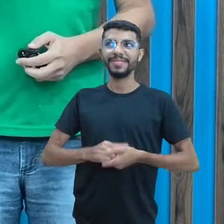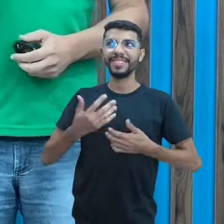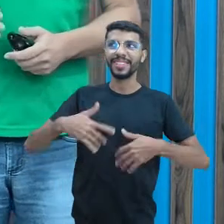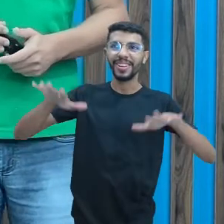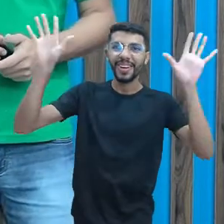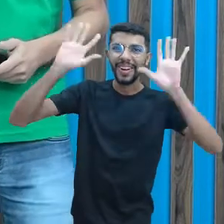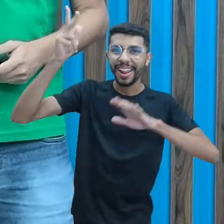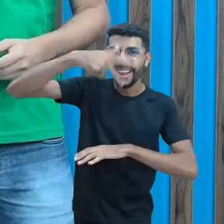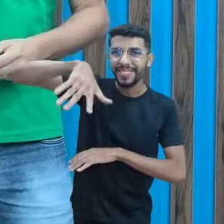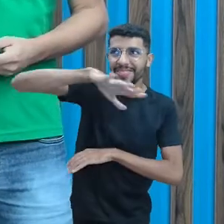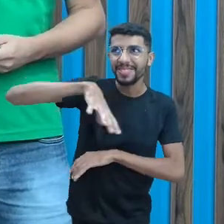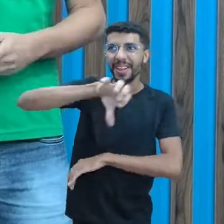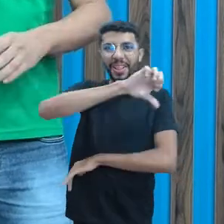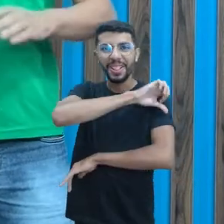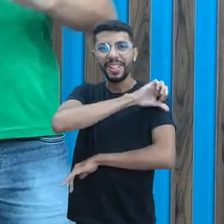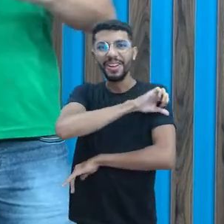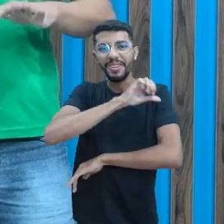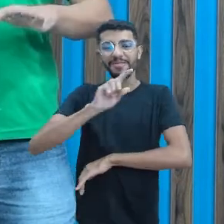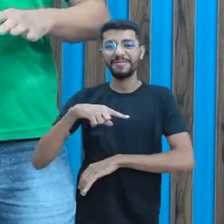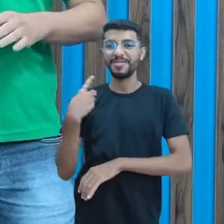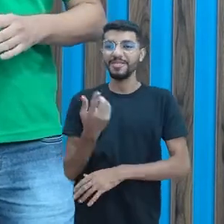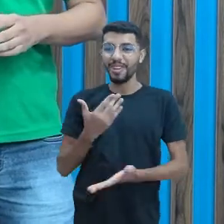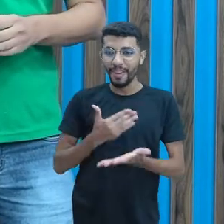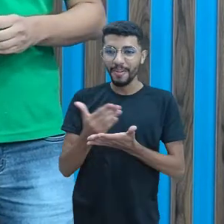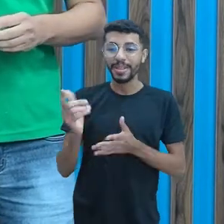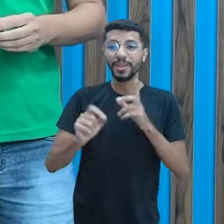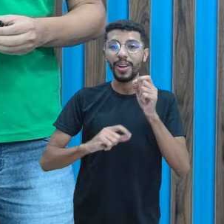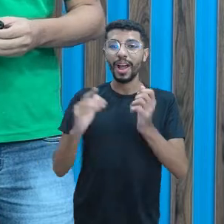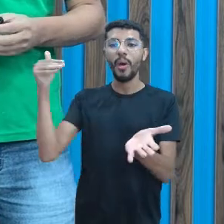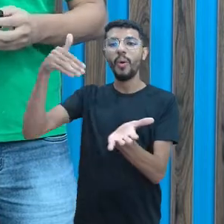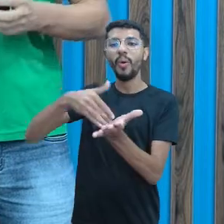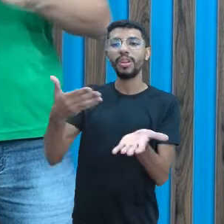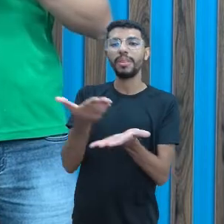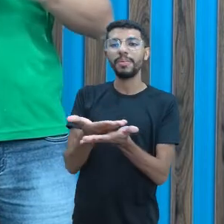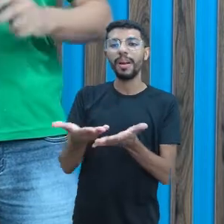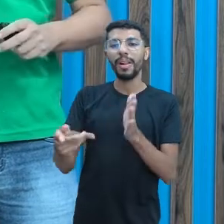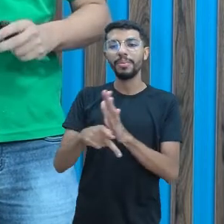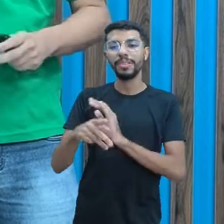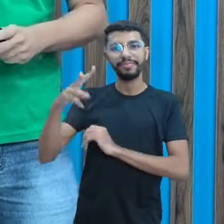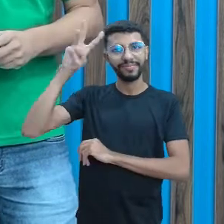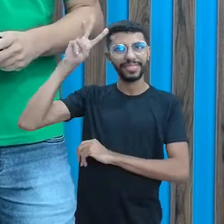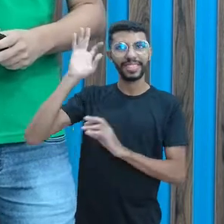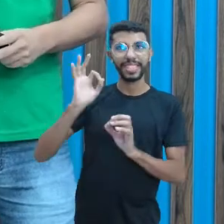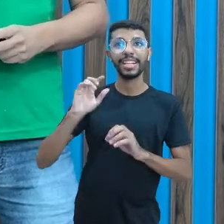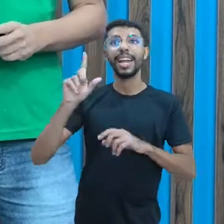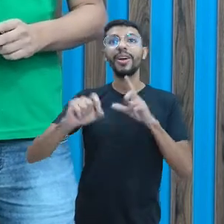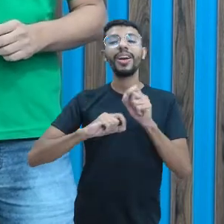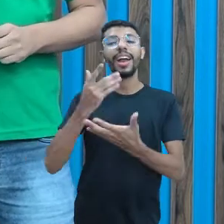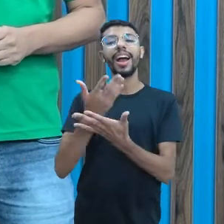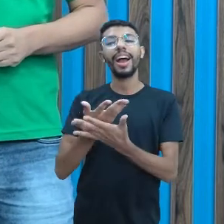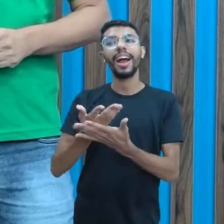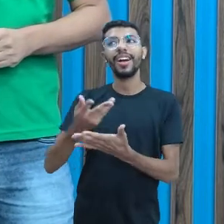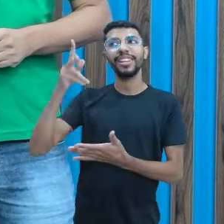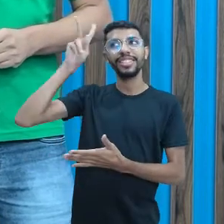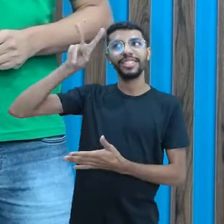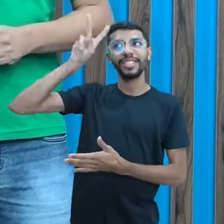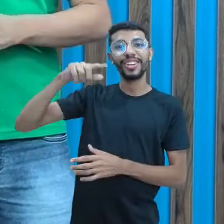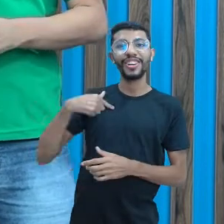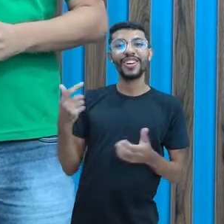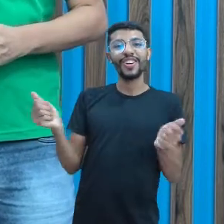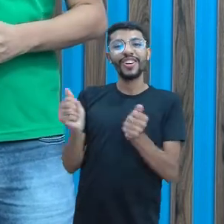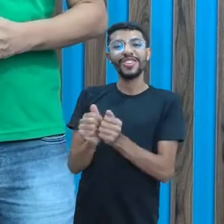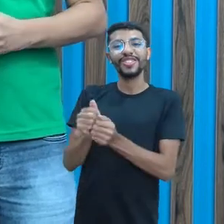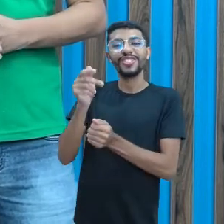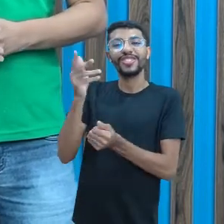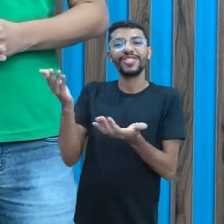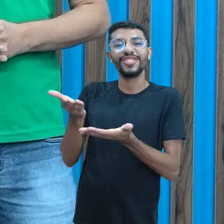moçada do 9º ano, estamos iniciando a nossa última aula dessa terça-feira, né? Nossa aula de História. Hoje eu estou acompanhado com o Bruno,